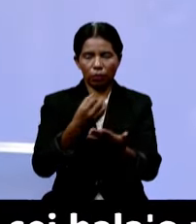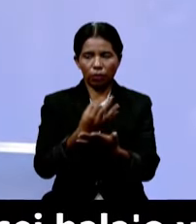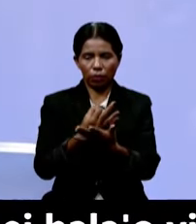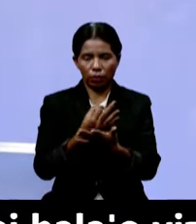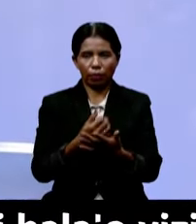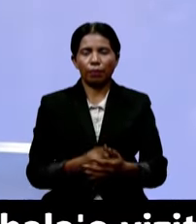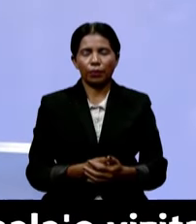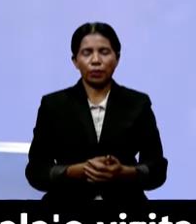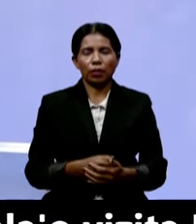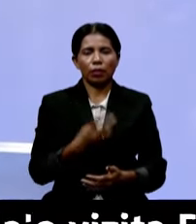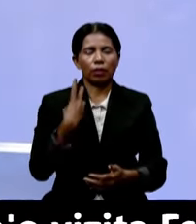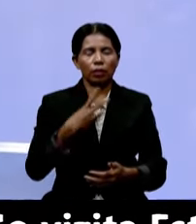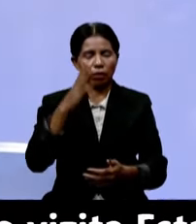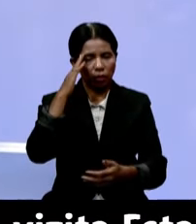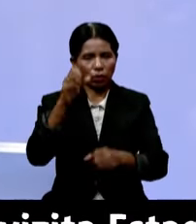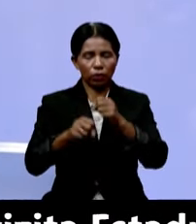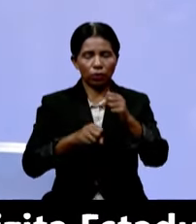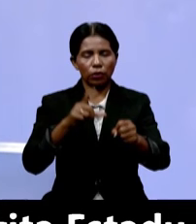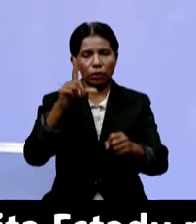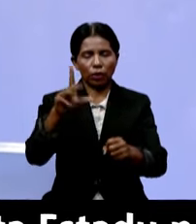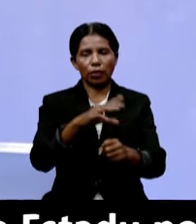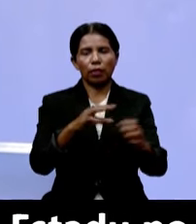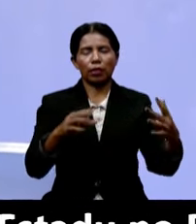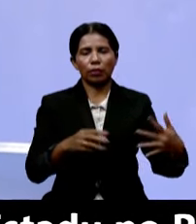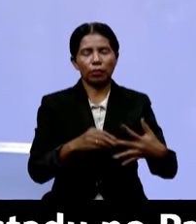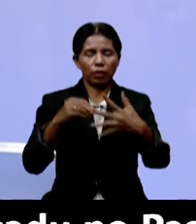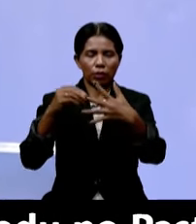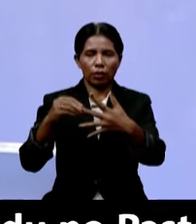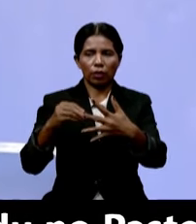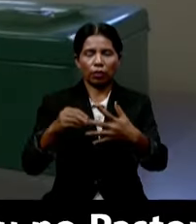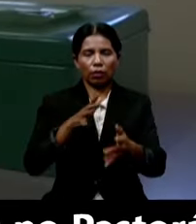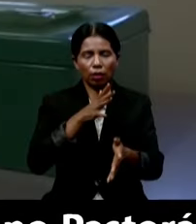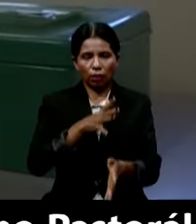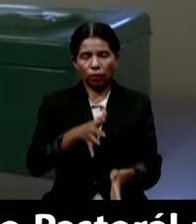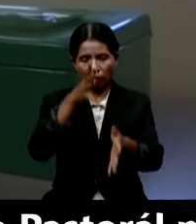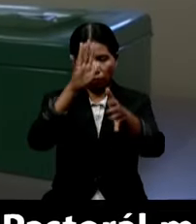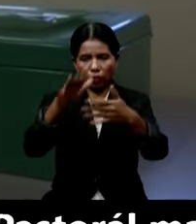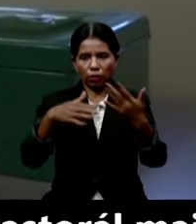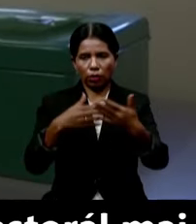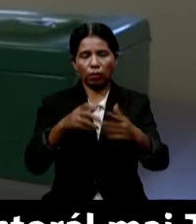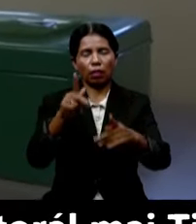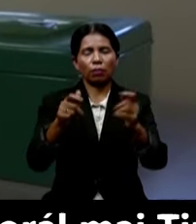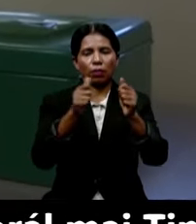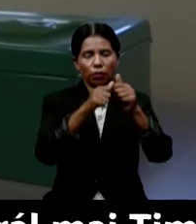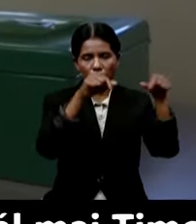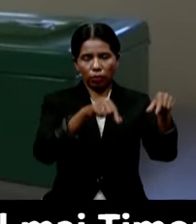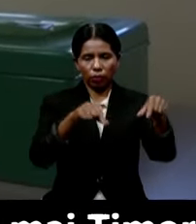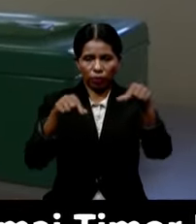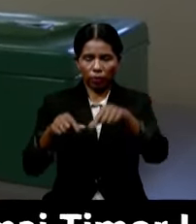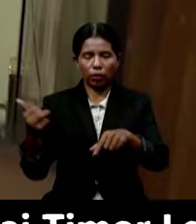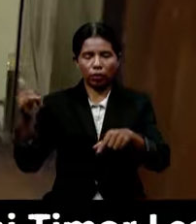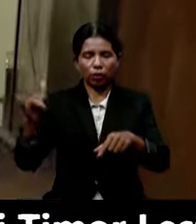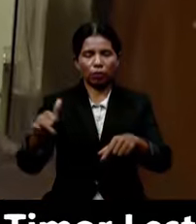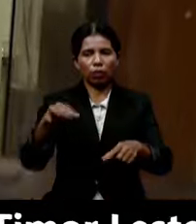pensão social liu ba itania feri no katua sira no ema o deficiência inclui bolsa da